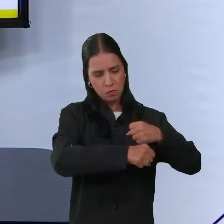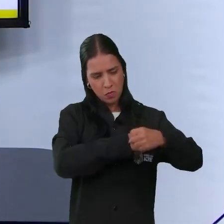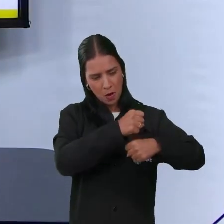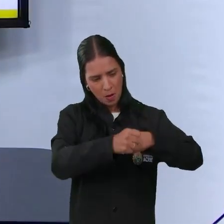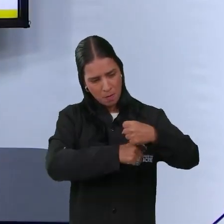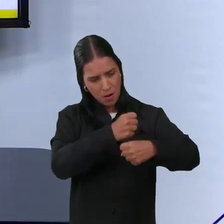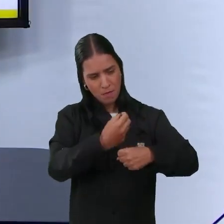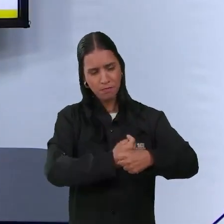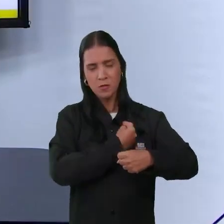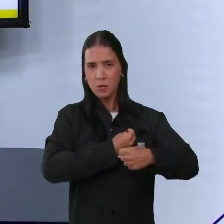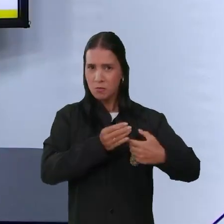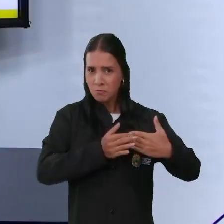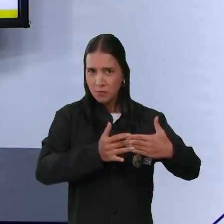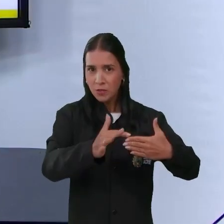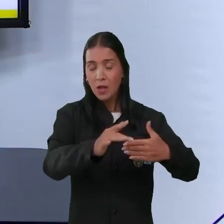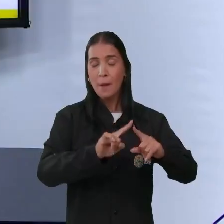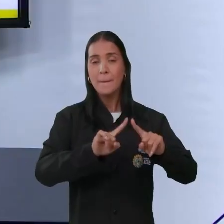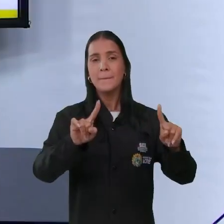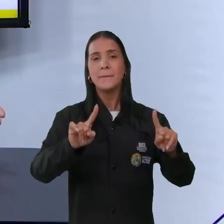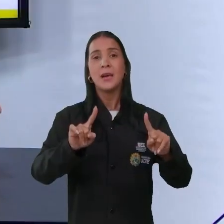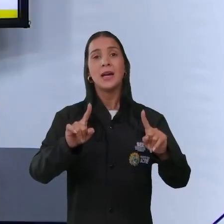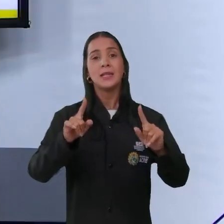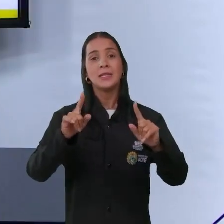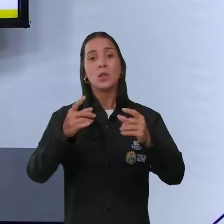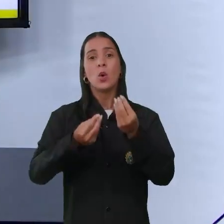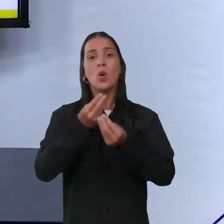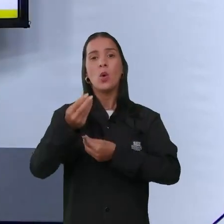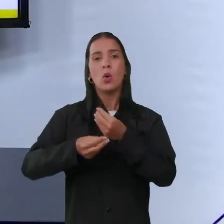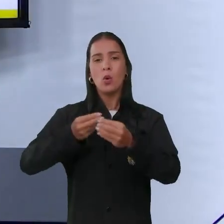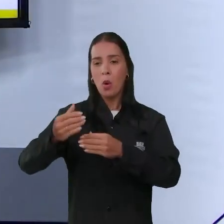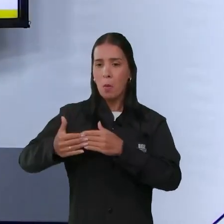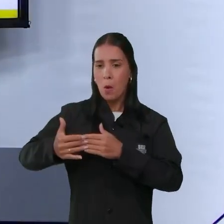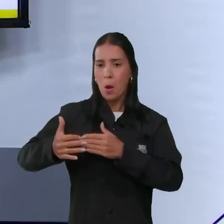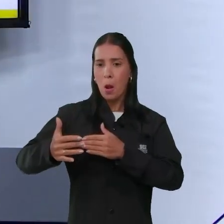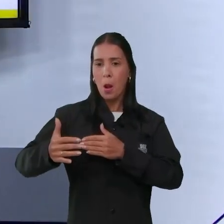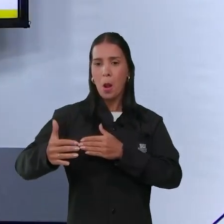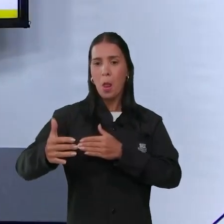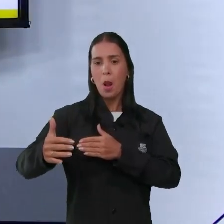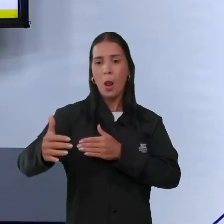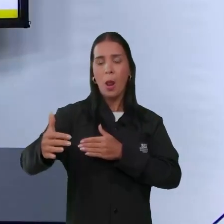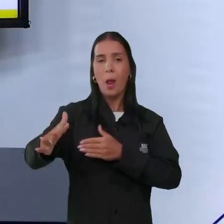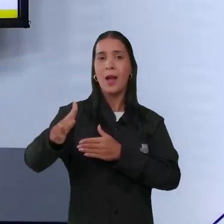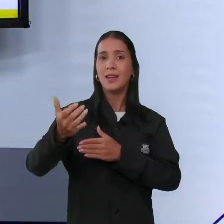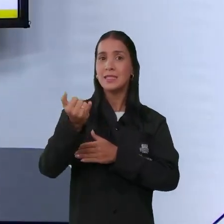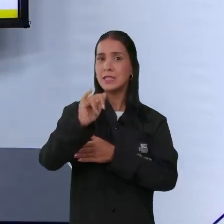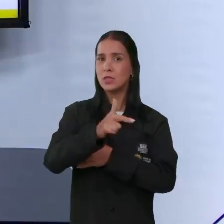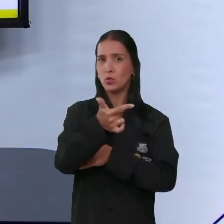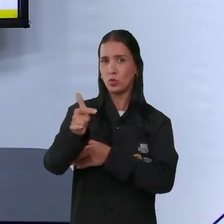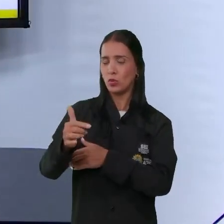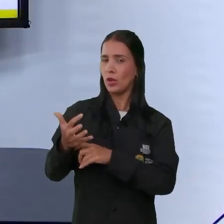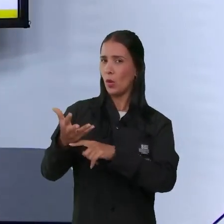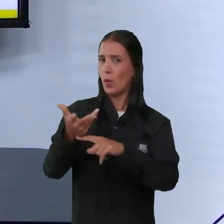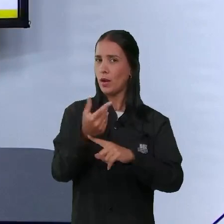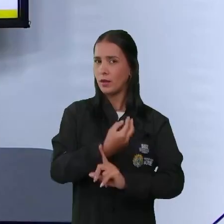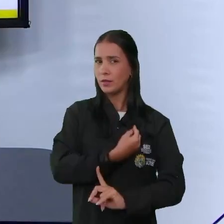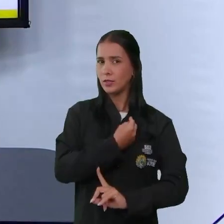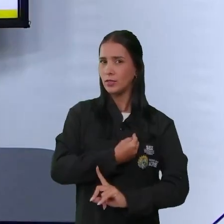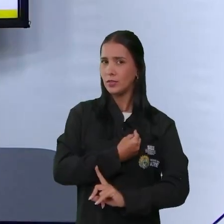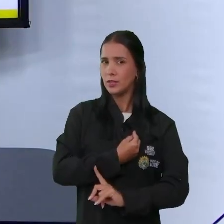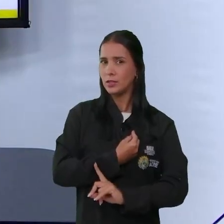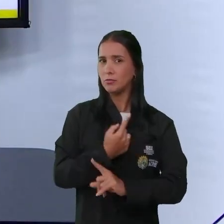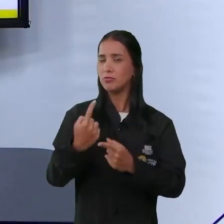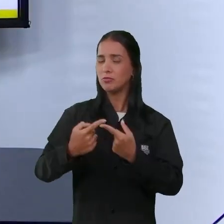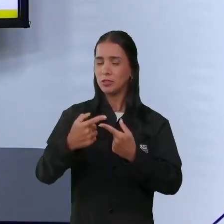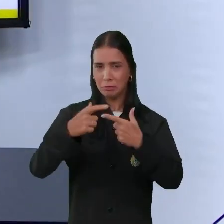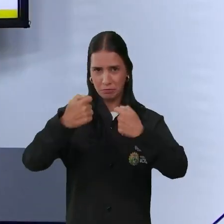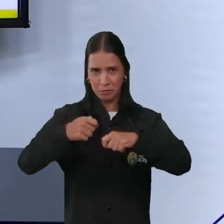que acrescentar longos anos de vida sem qualidade. Então, dos grandes desafios da ciência e da